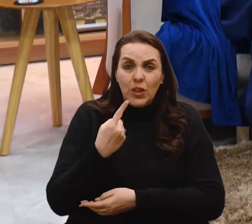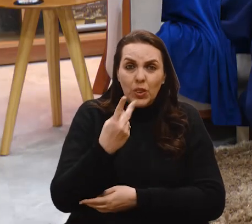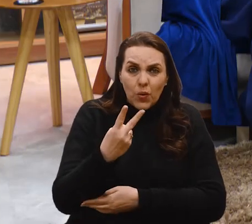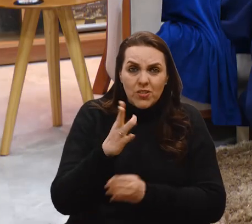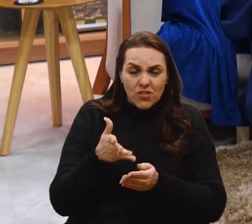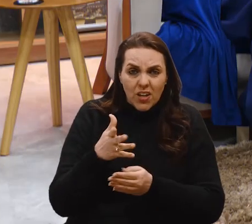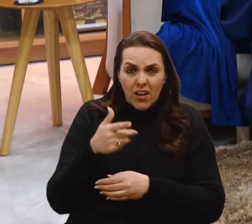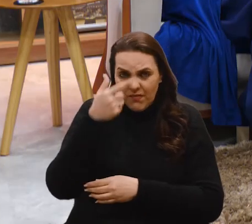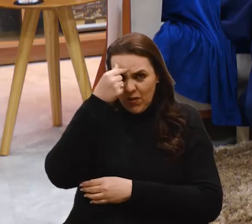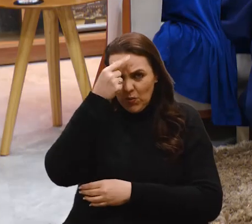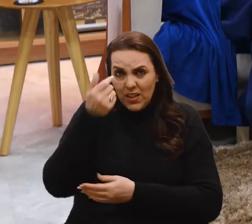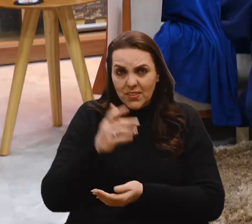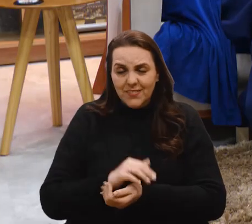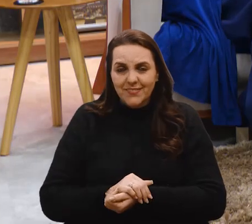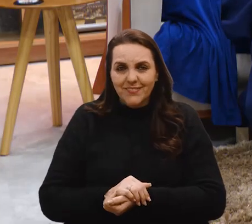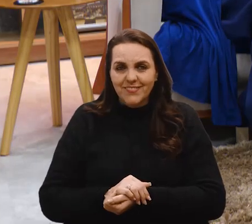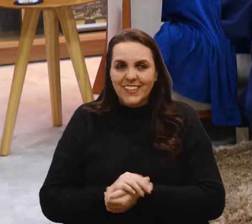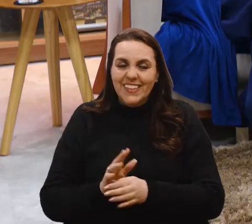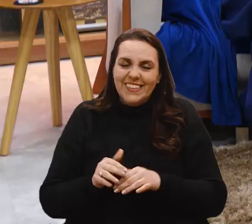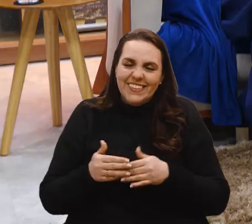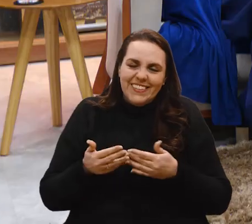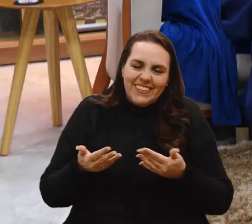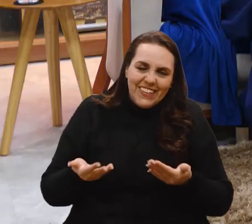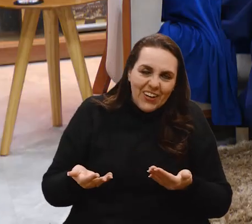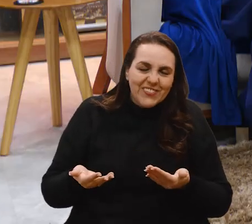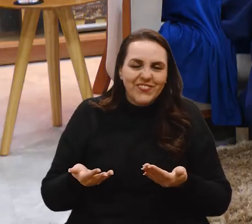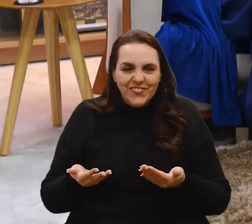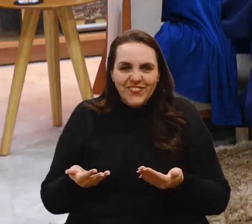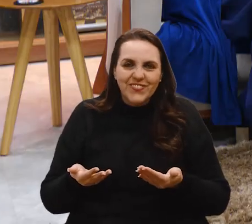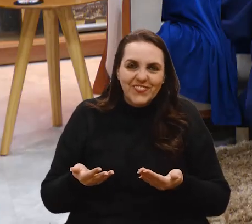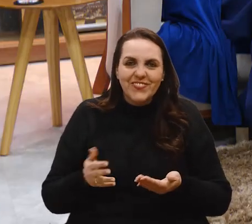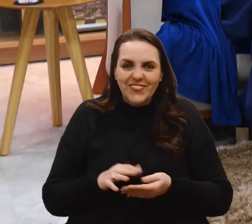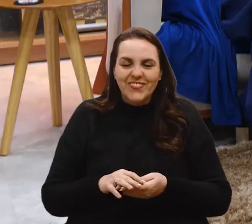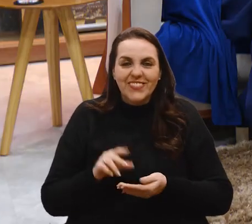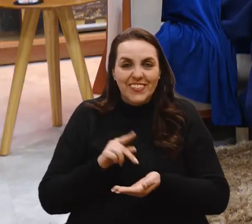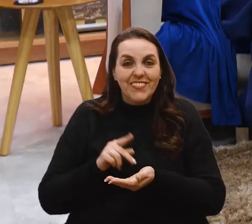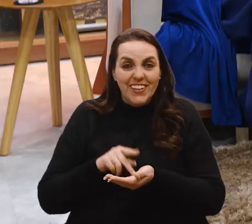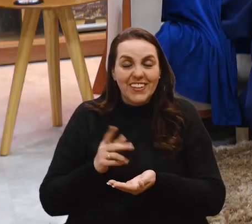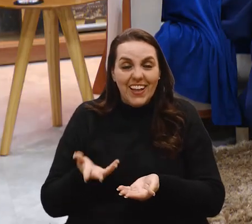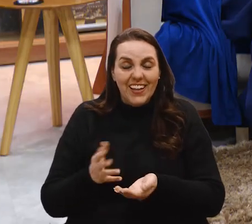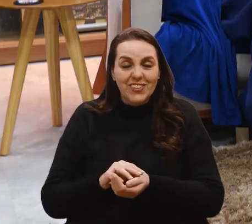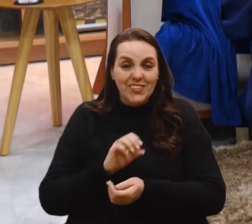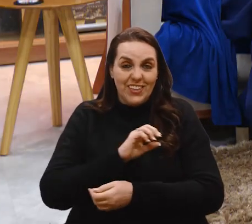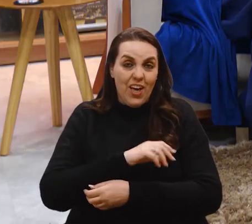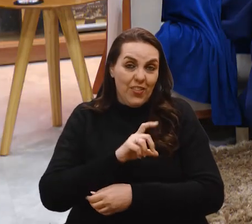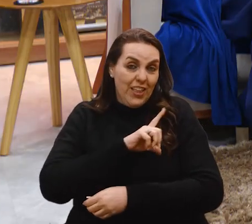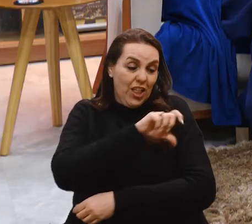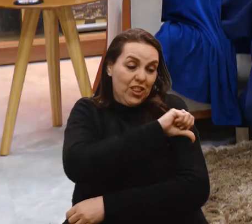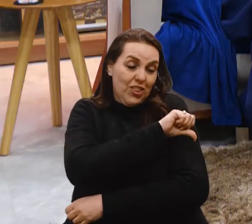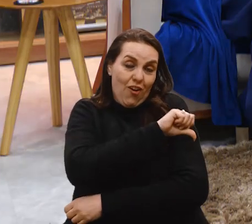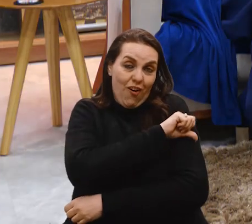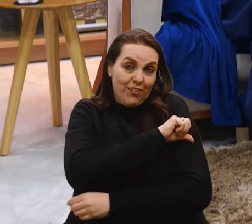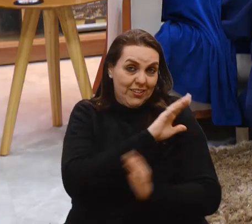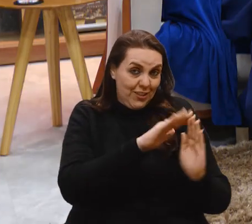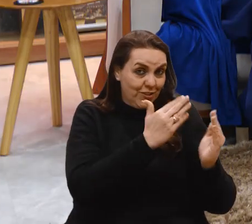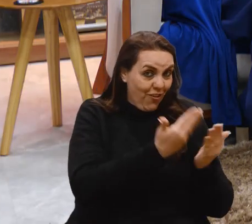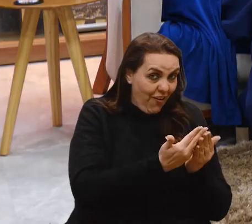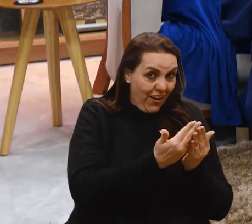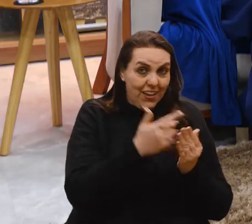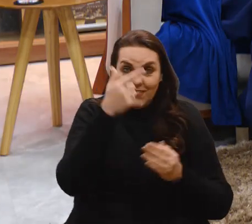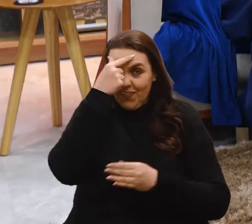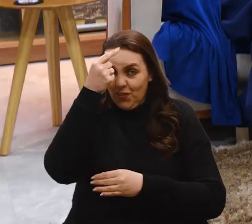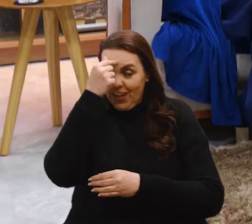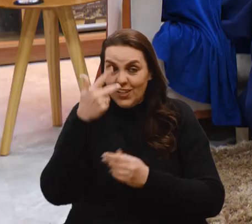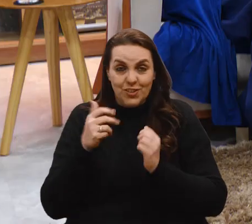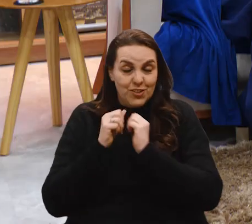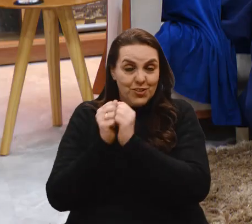faculdade? Então, eu estou cursando o 9º ano e a faculdade ao mesmo tempo. Minha faculdade como